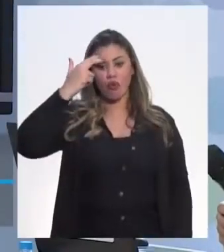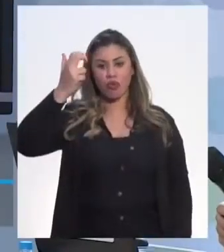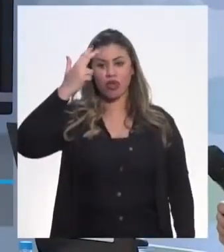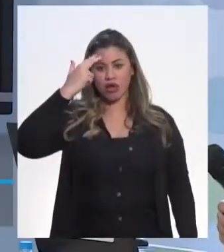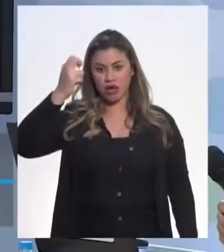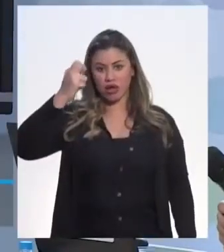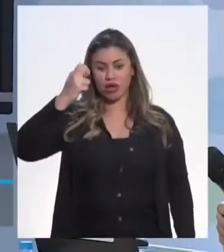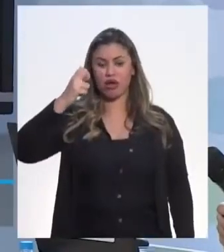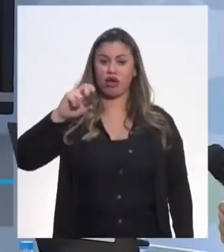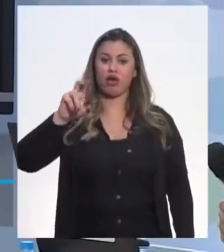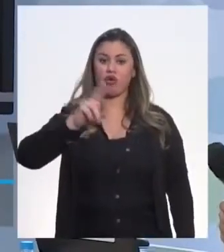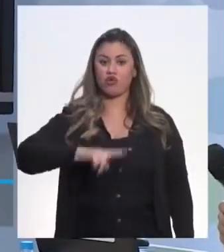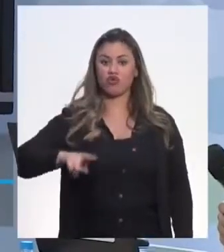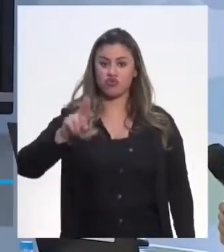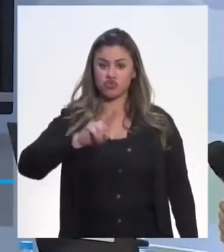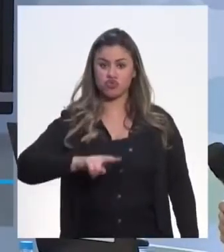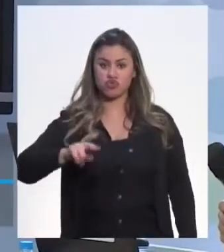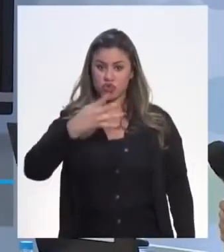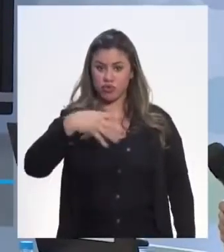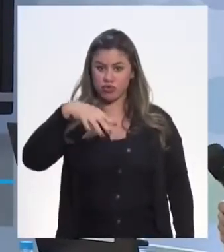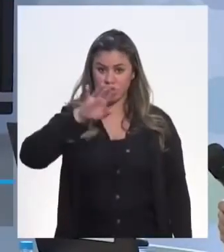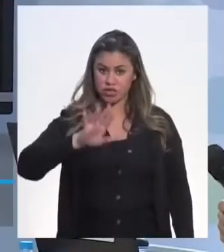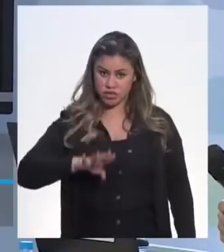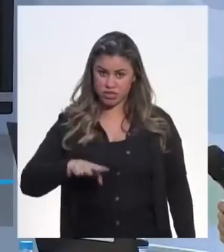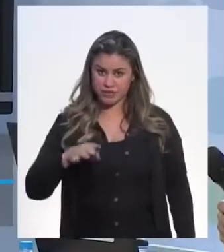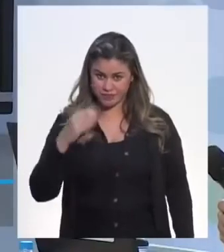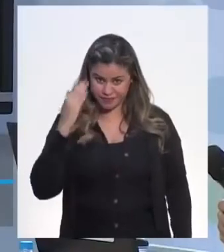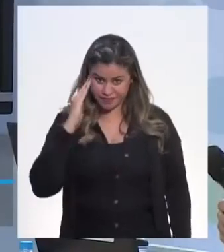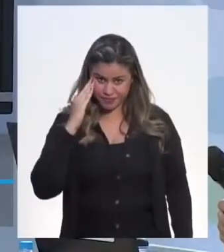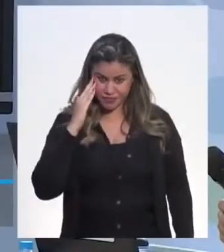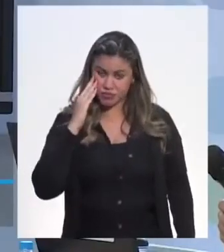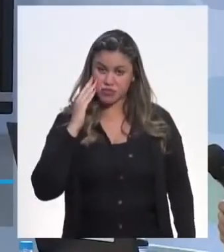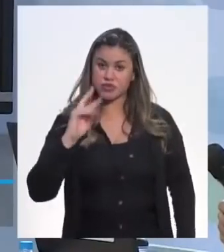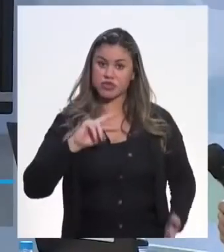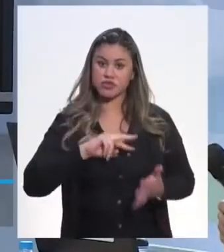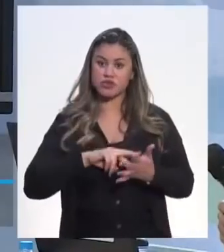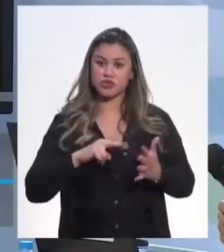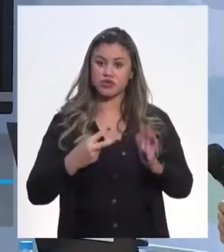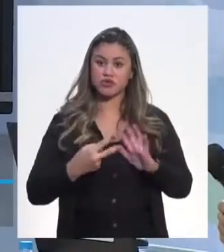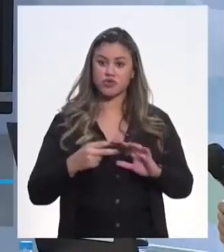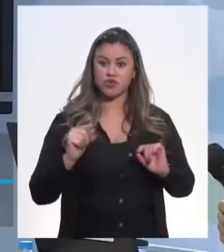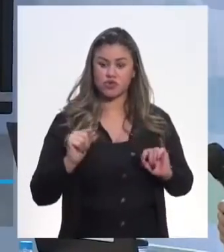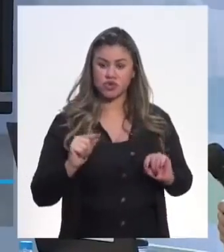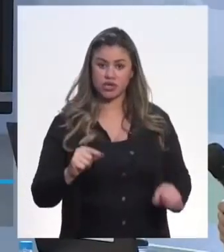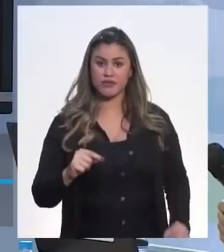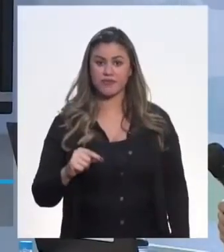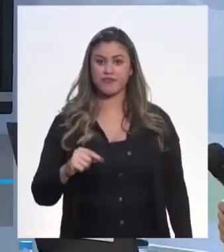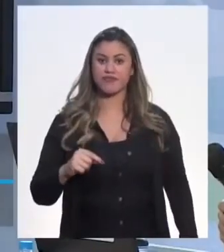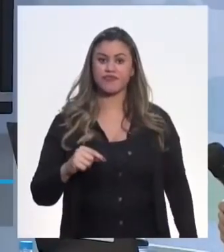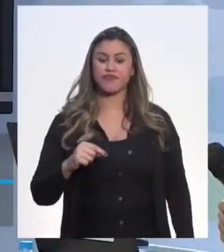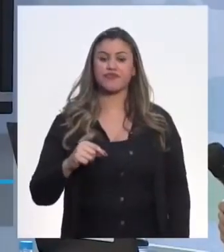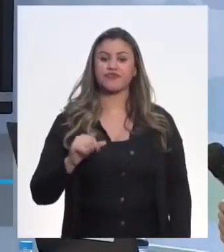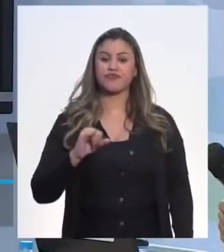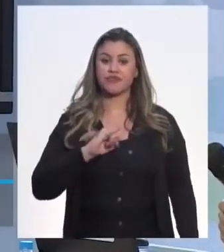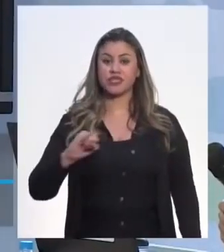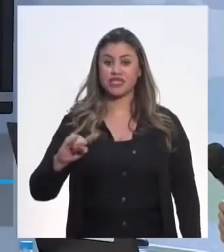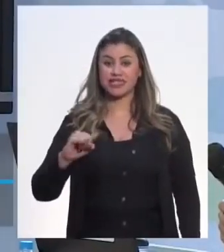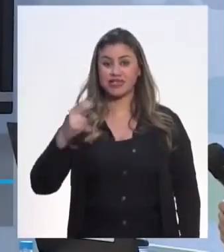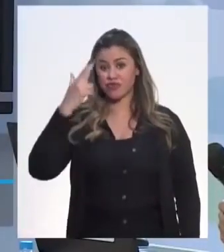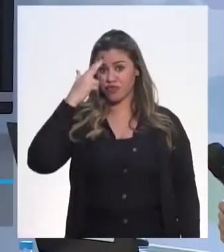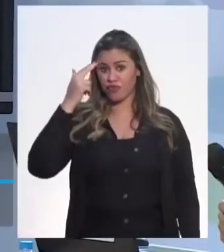quando a gente utiliza o recurso da planilha eletrônica ou seja se eu colocar a fórmula